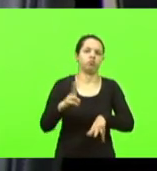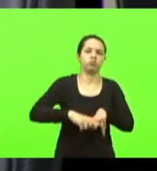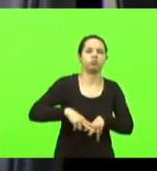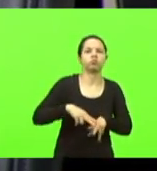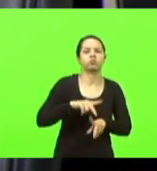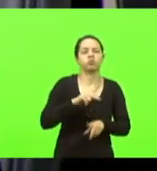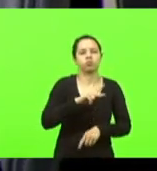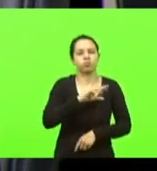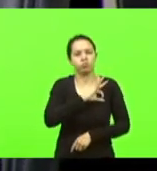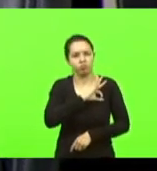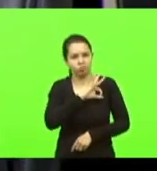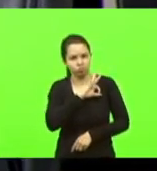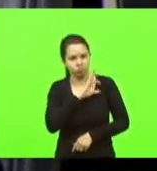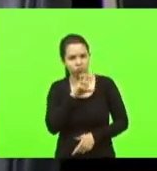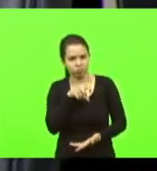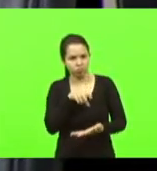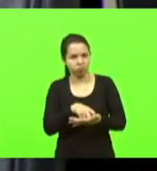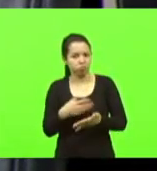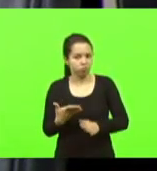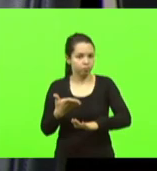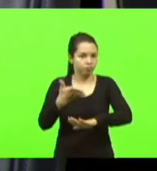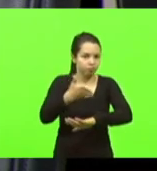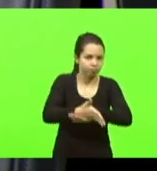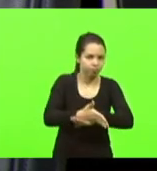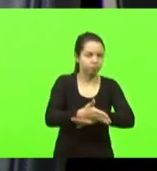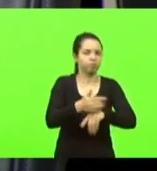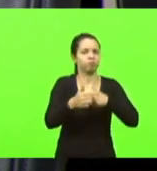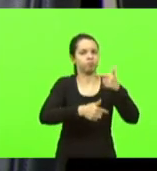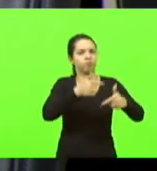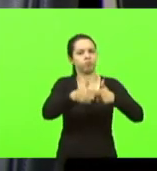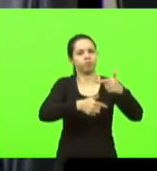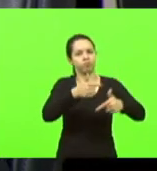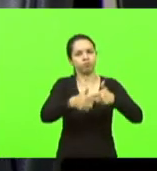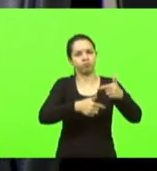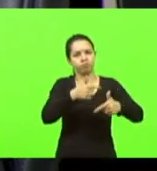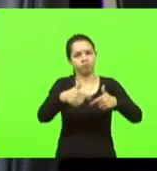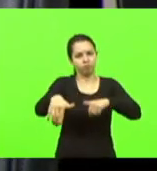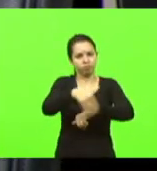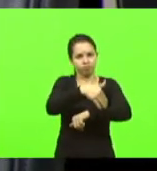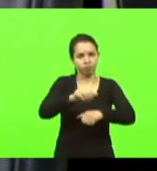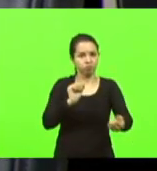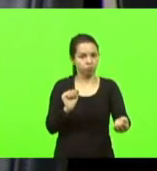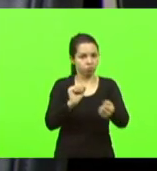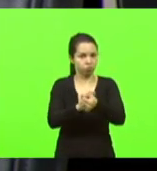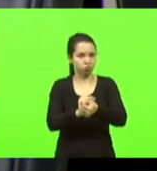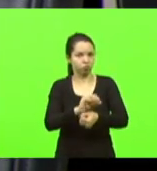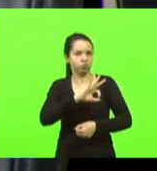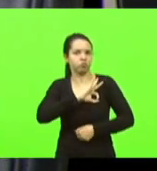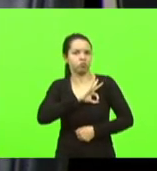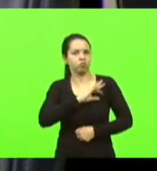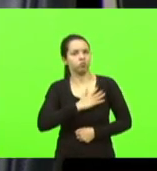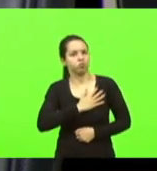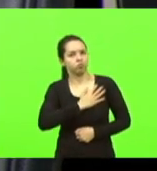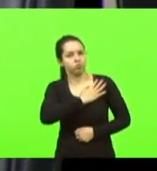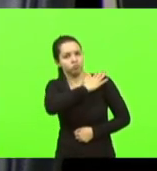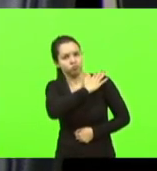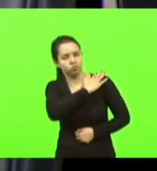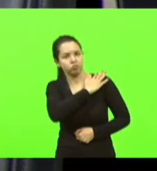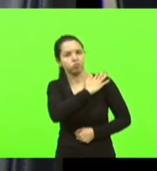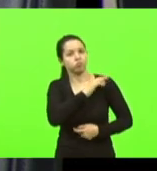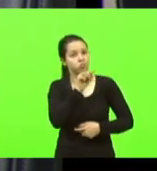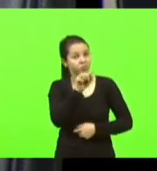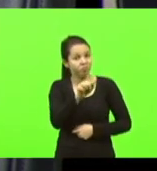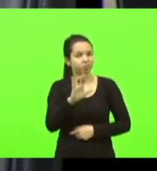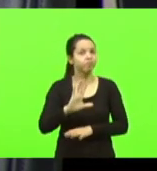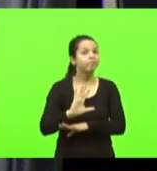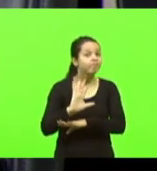for para um confronto para o combate e junto com policial militar e infelizmente